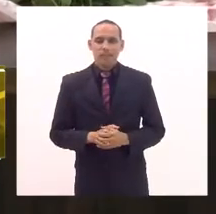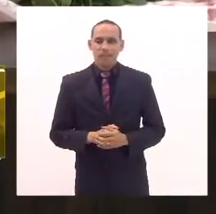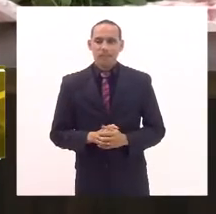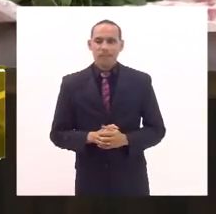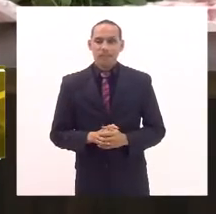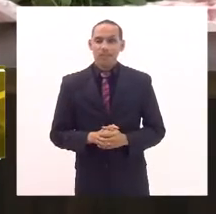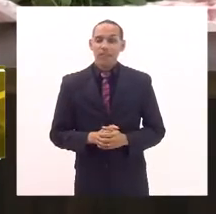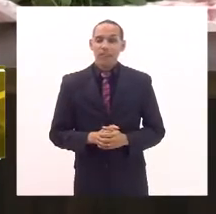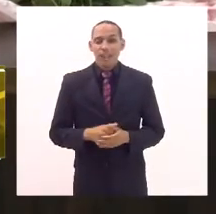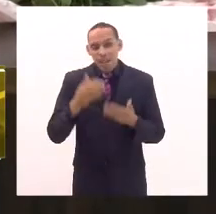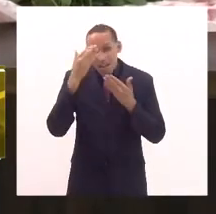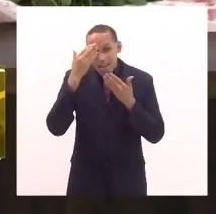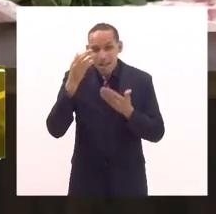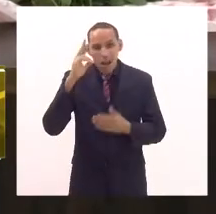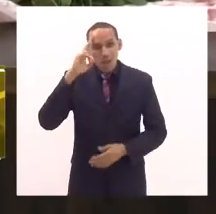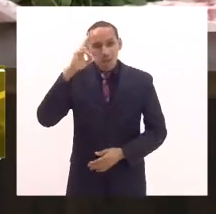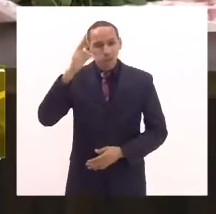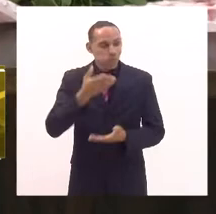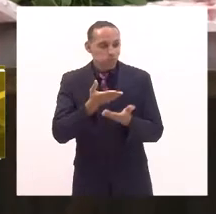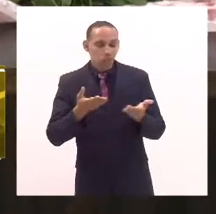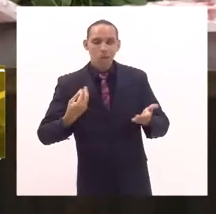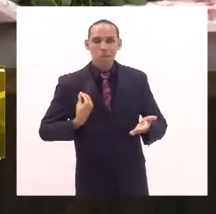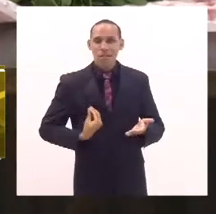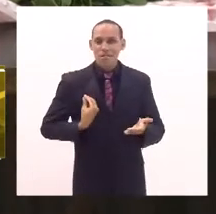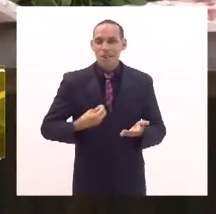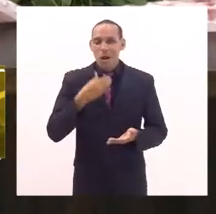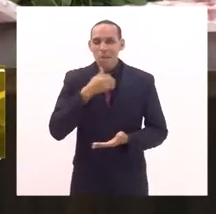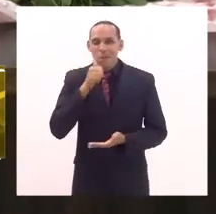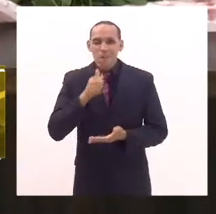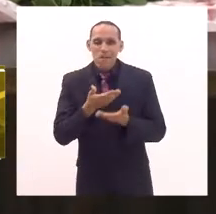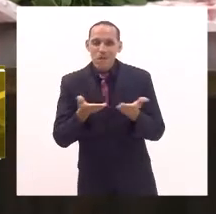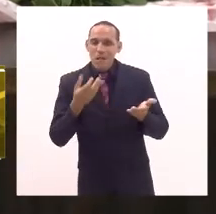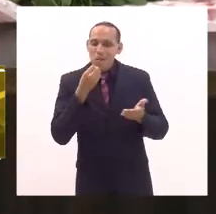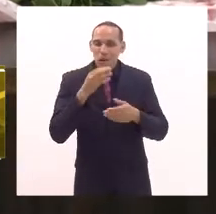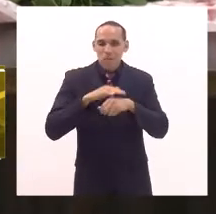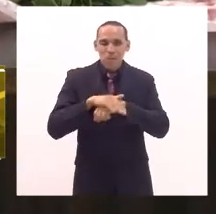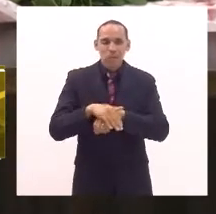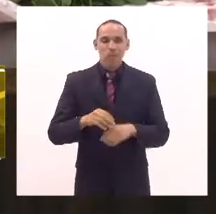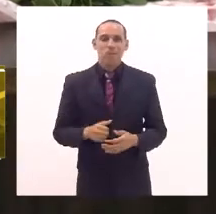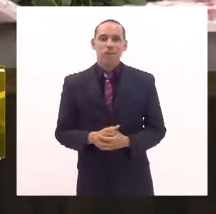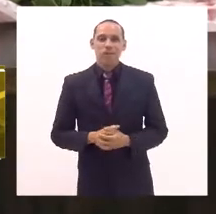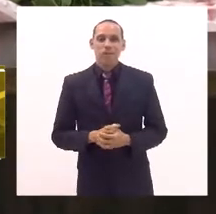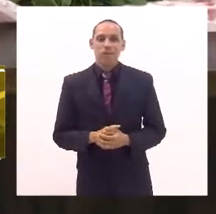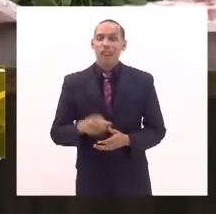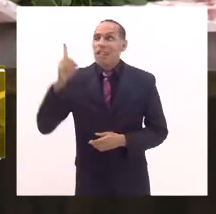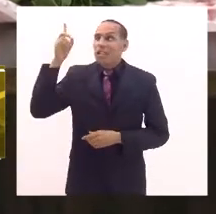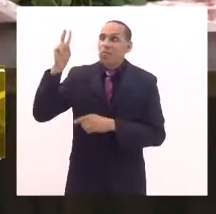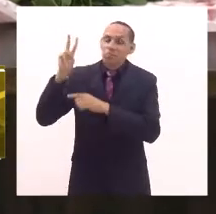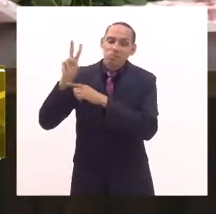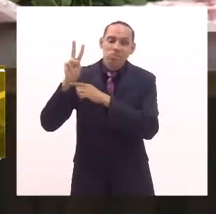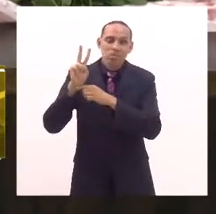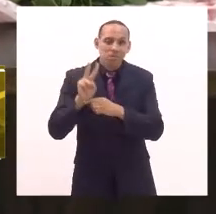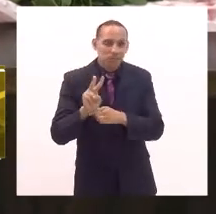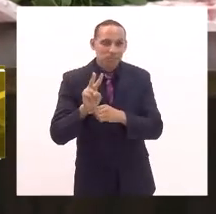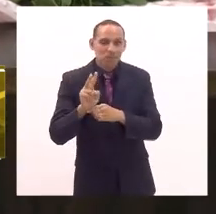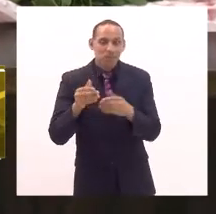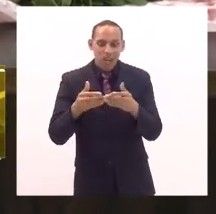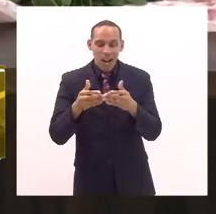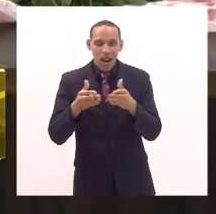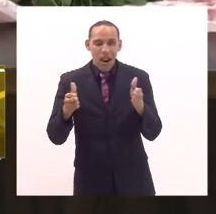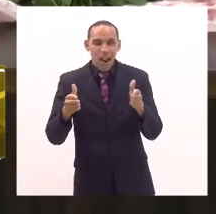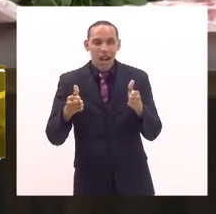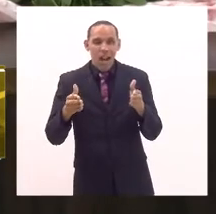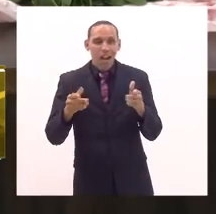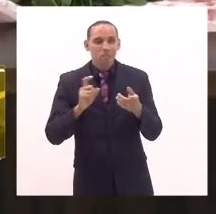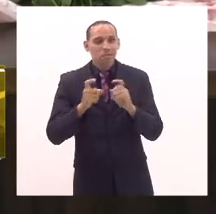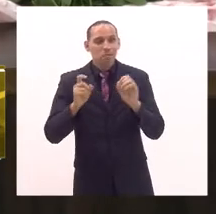Eu quero agradecer as autoridades presentes, senhoras e senhores, boa noite. E sob a proteção de Deus, declaro aberta a